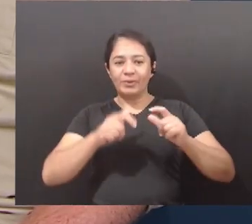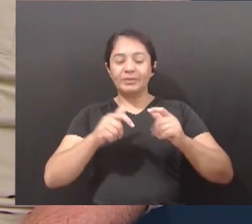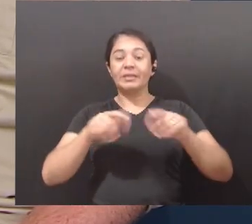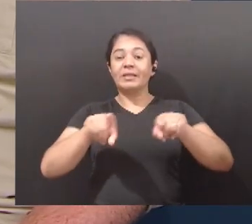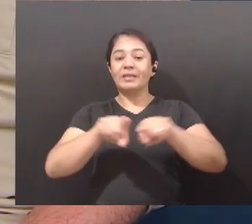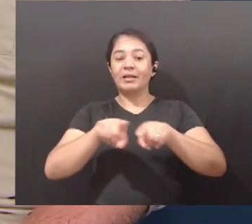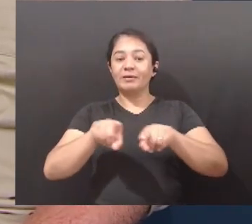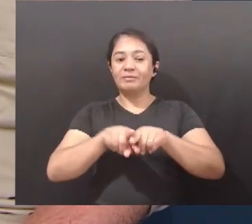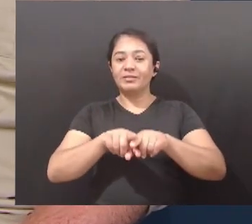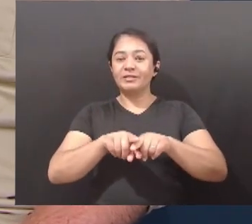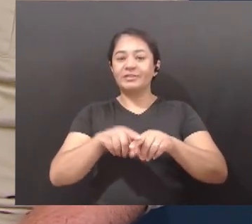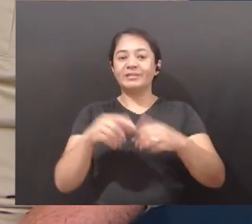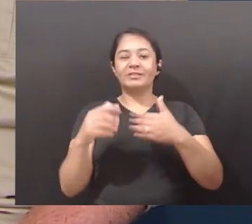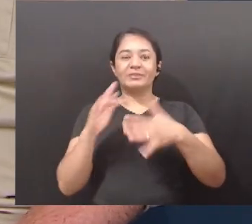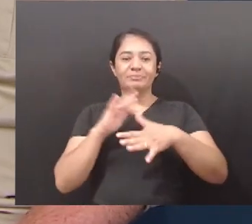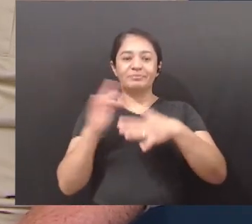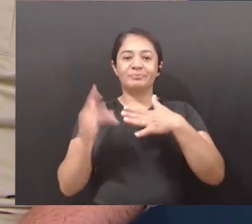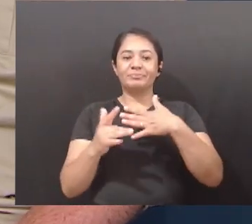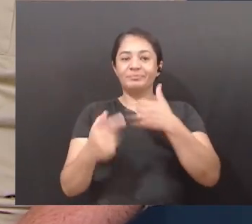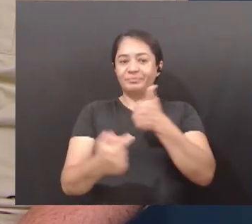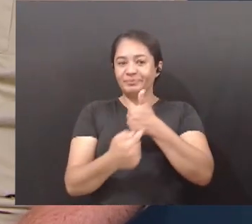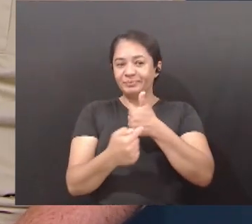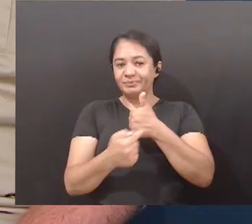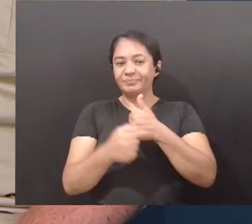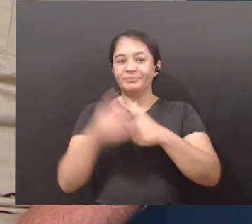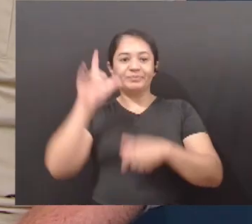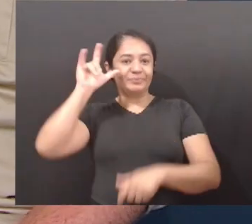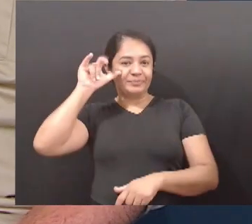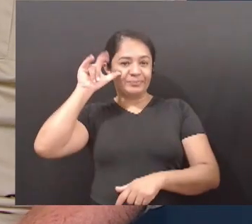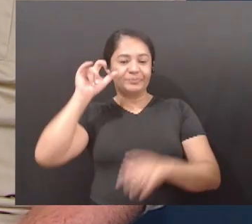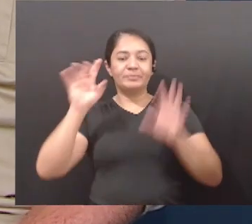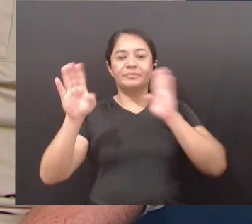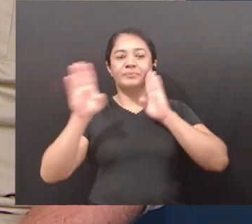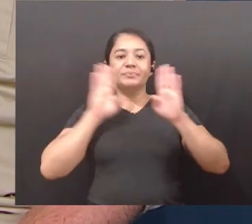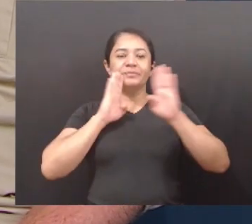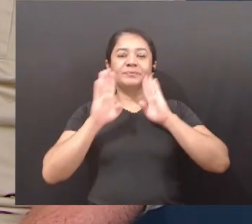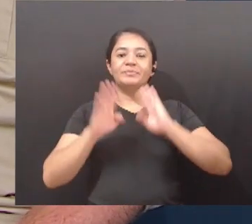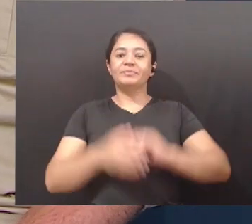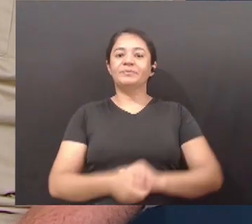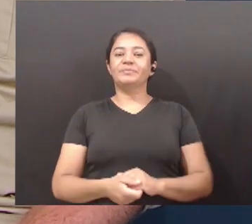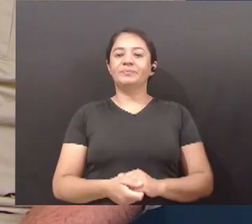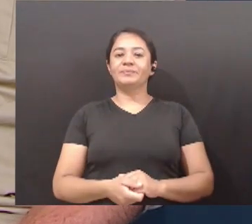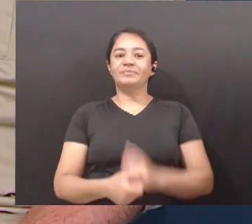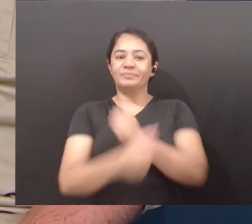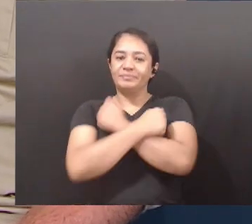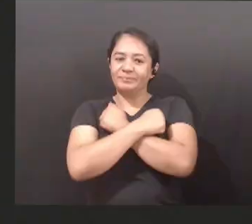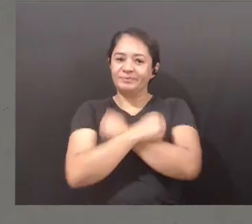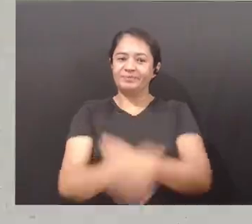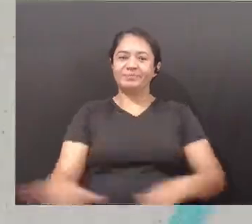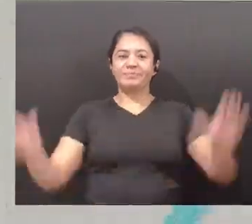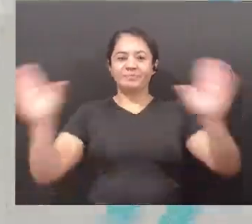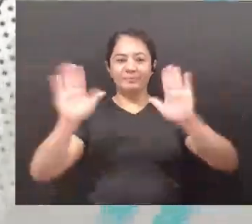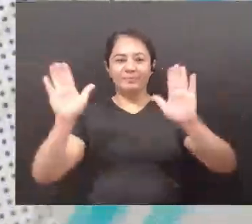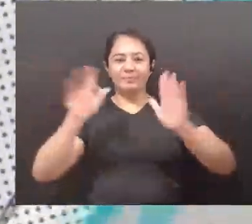redes sociais, no Instagram e no Facebook, TV Câmara Campinas. Um abraço e até o próximo na Ponta do Lápis.